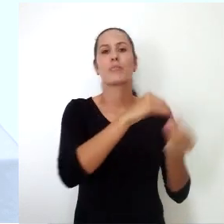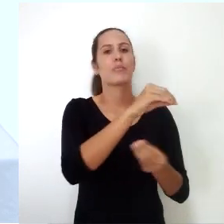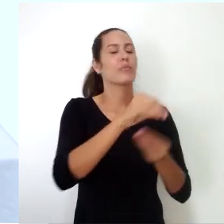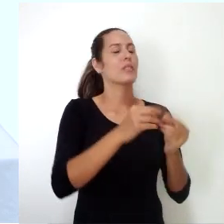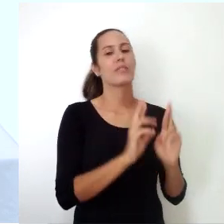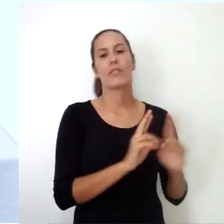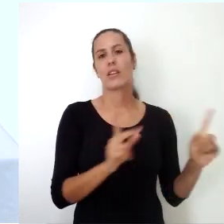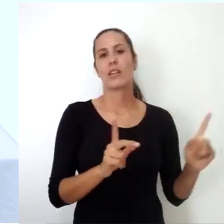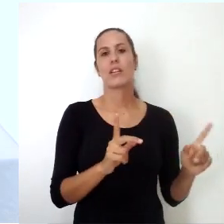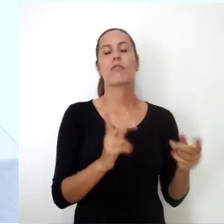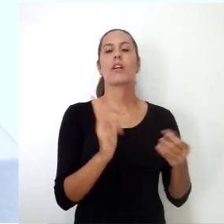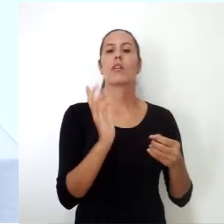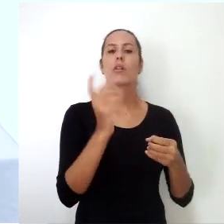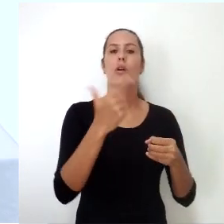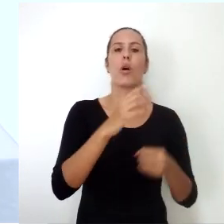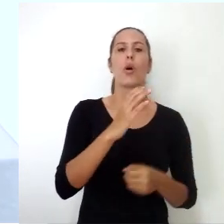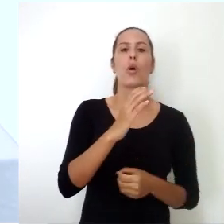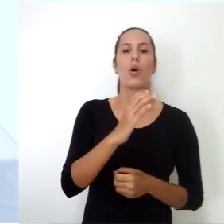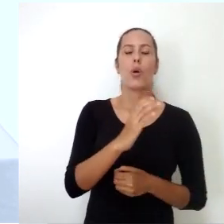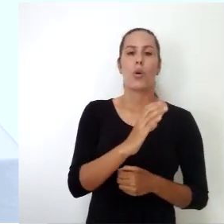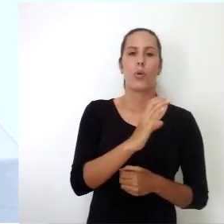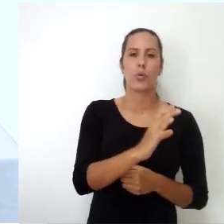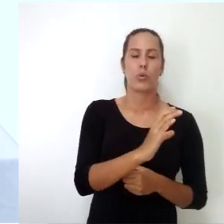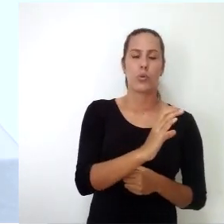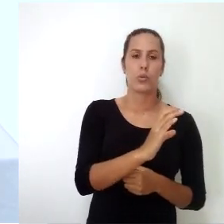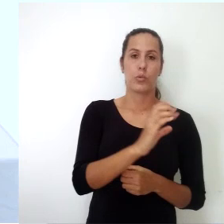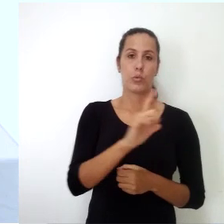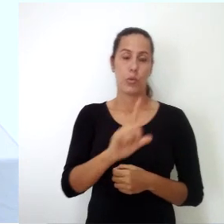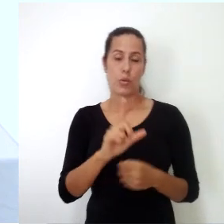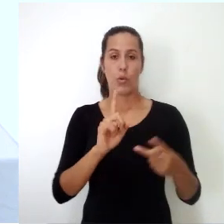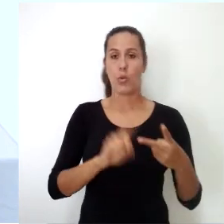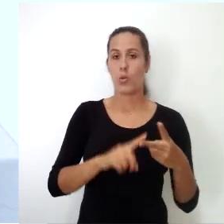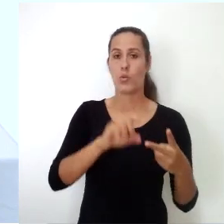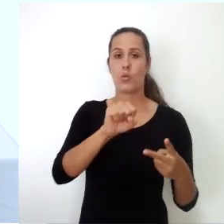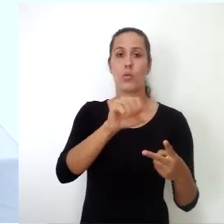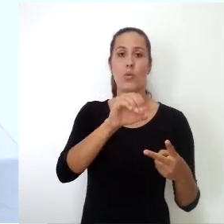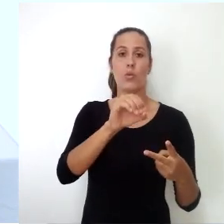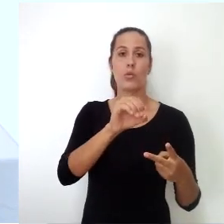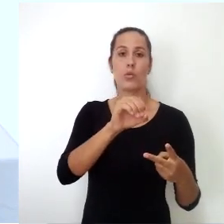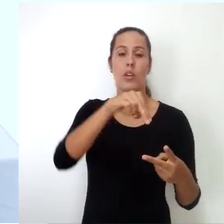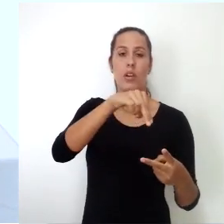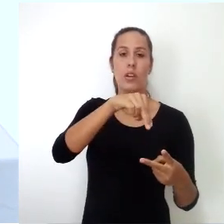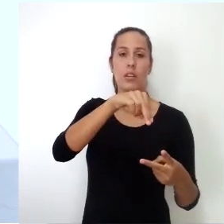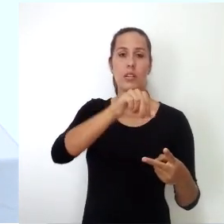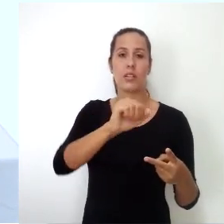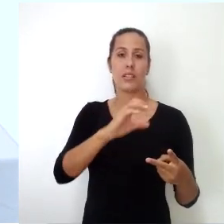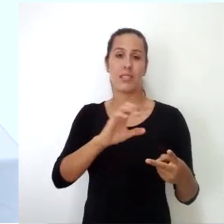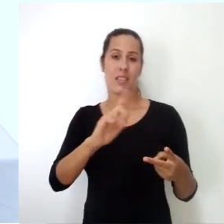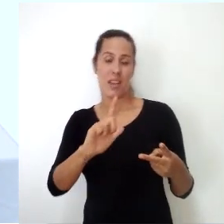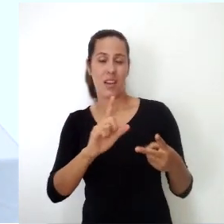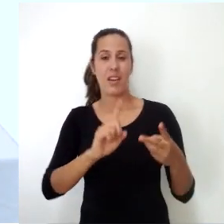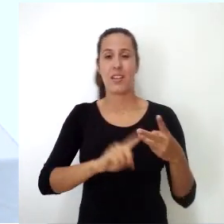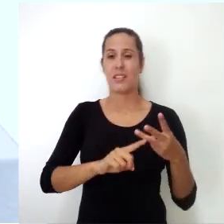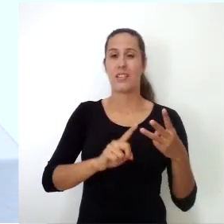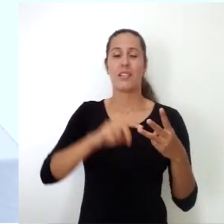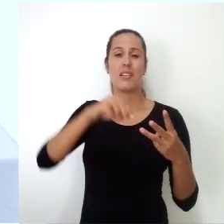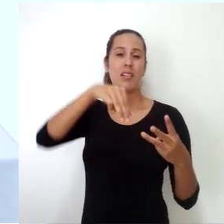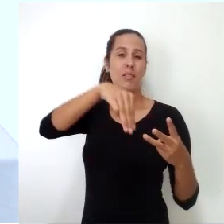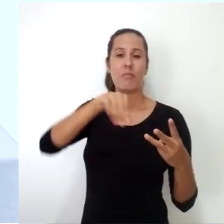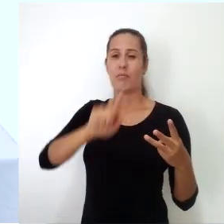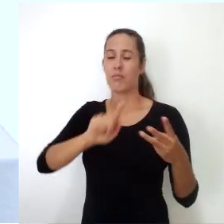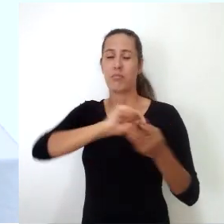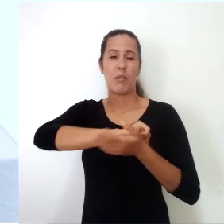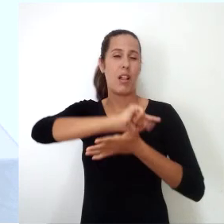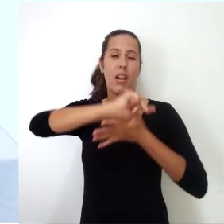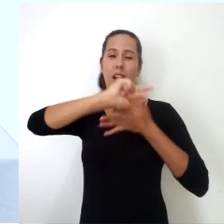Você vai encontrar o cloro, você vai encontrar o sódio, você vai encontrar magnésio, você vai encontrar várias substâncias que